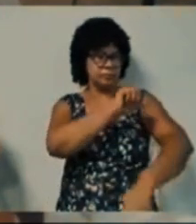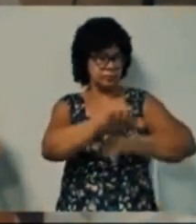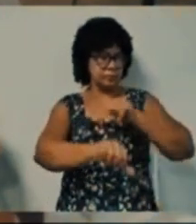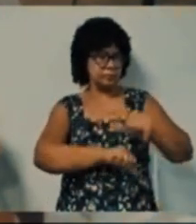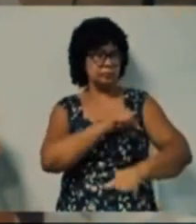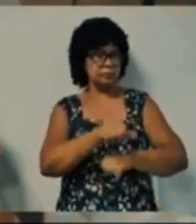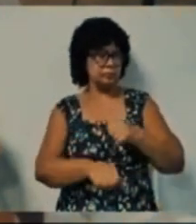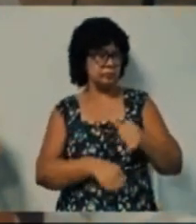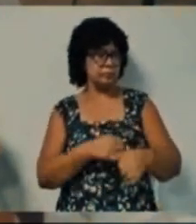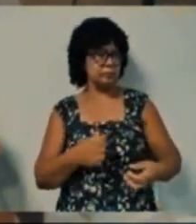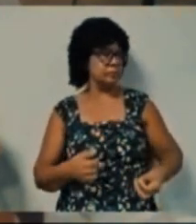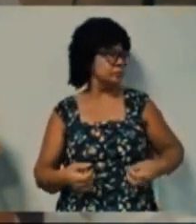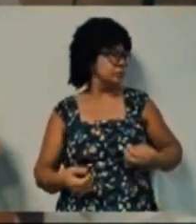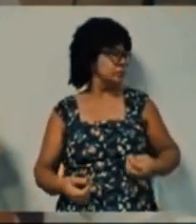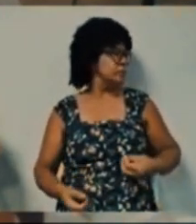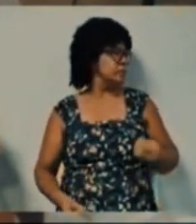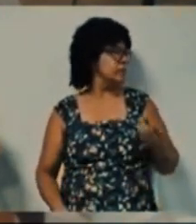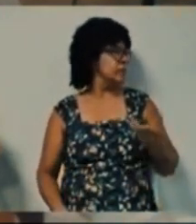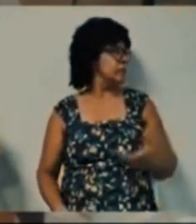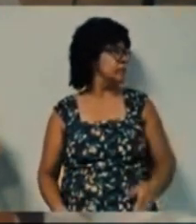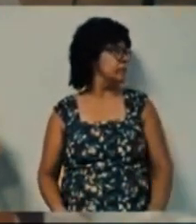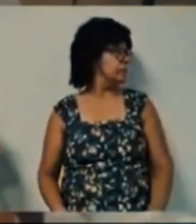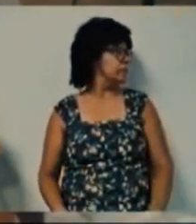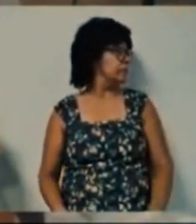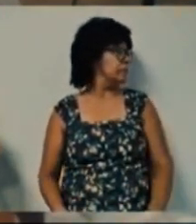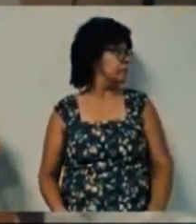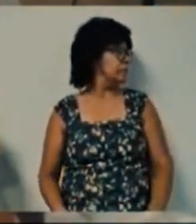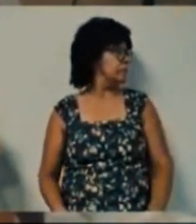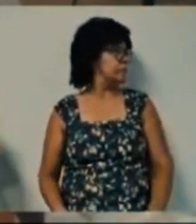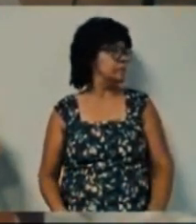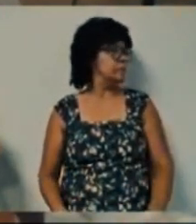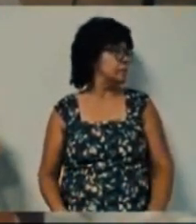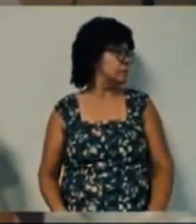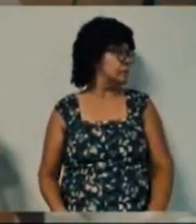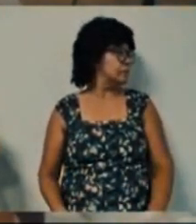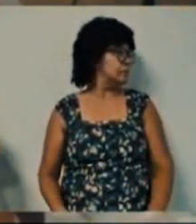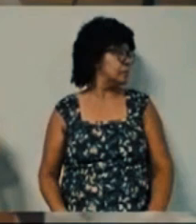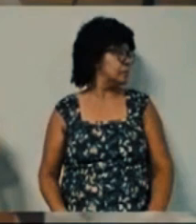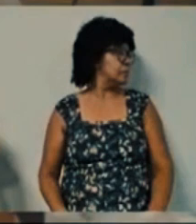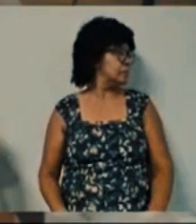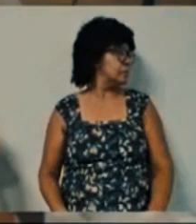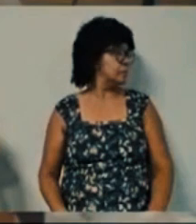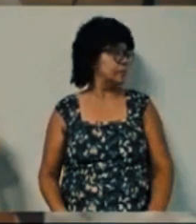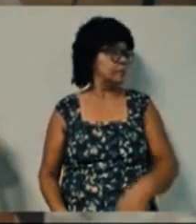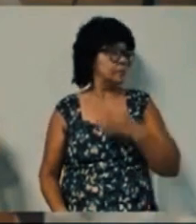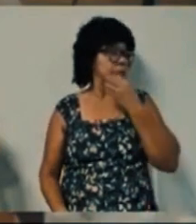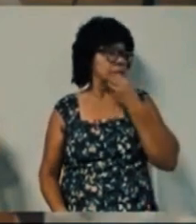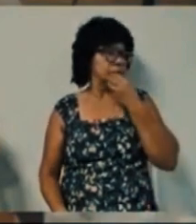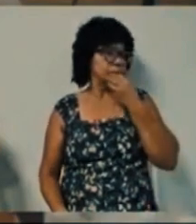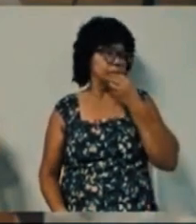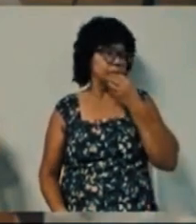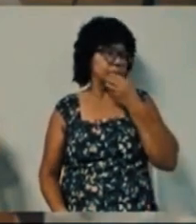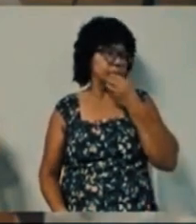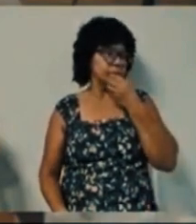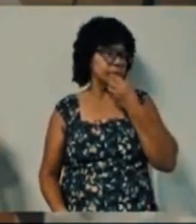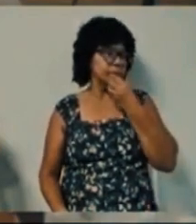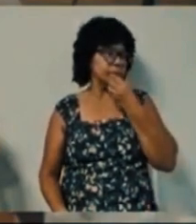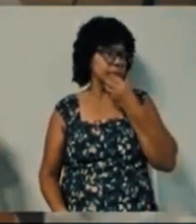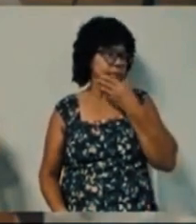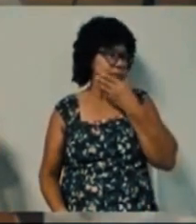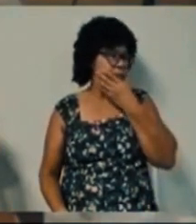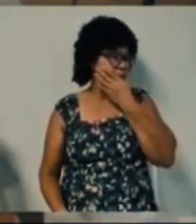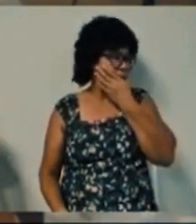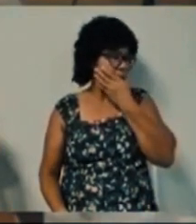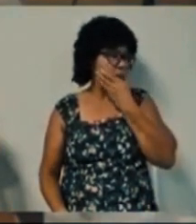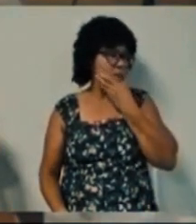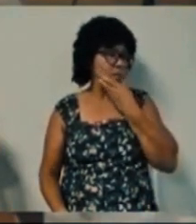transformar a tua vida, te dar vida nova, aleluia, tirar o